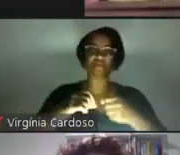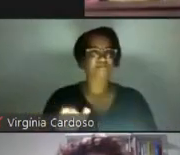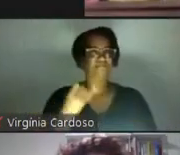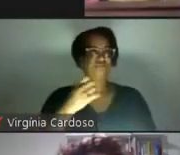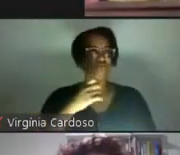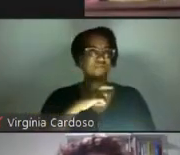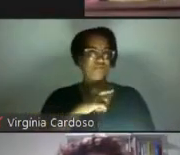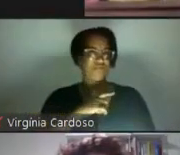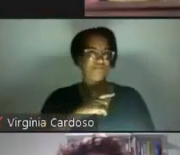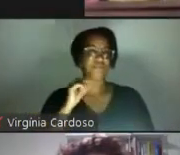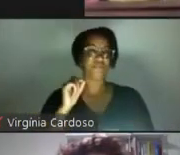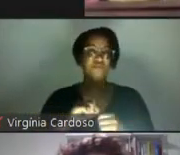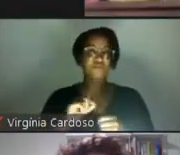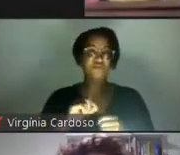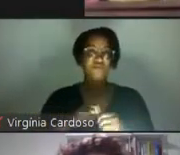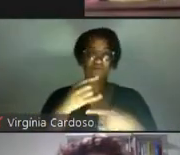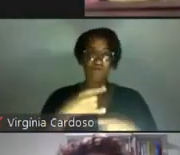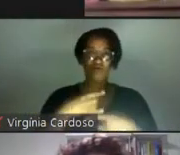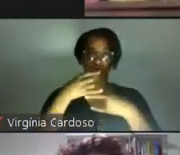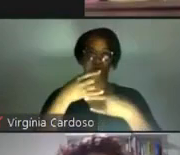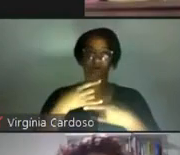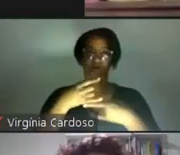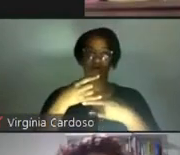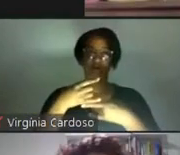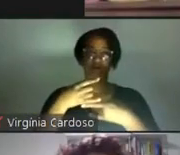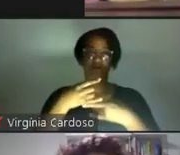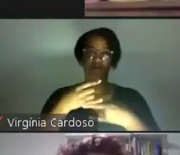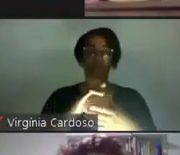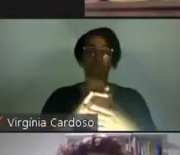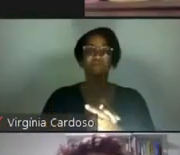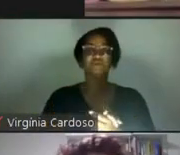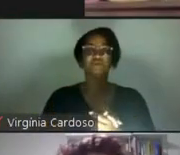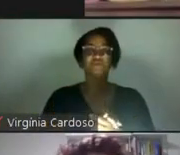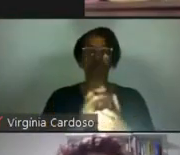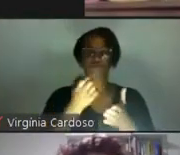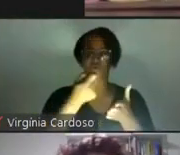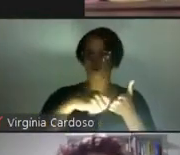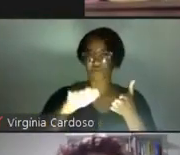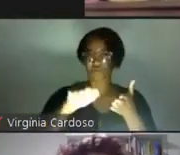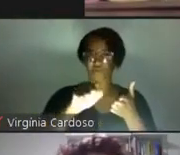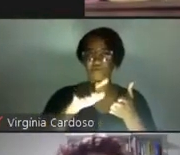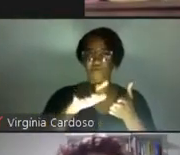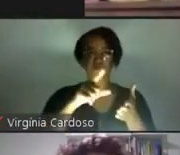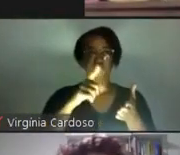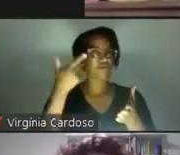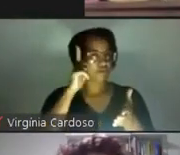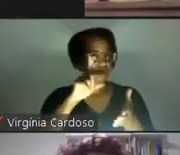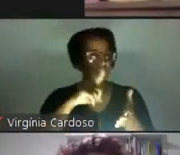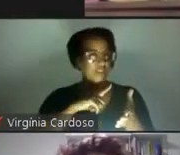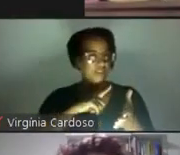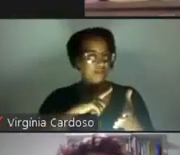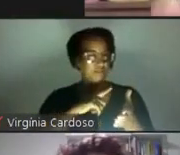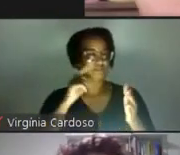fazendo essa live de sessão de autógrafo, você conseguiria ter o momento de você estar autografando para aquela pessoa, aí você mostra o